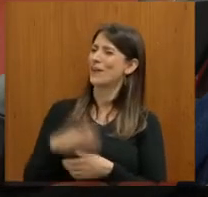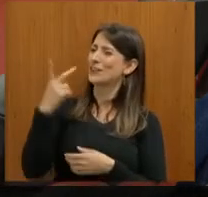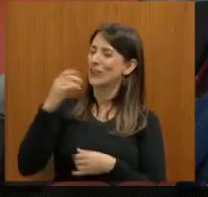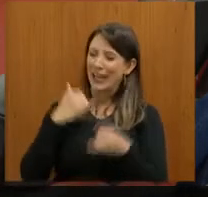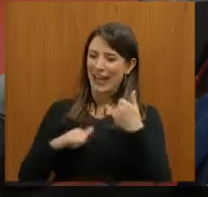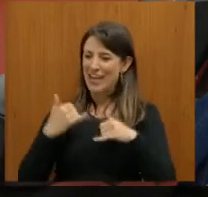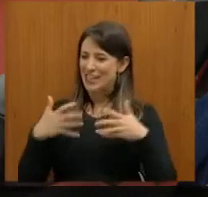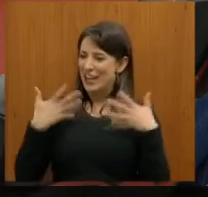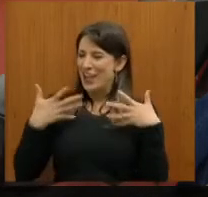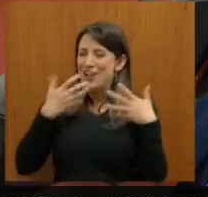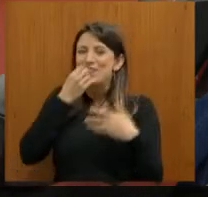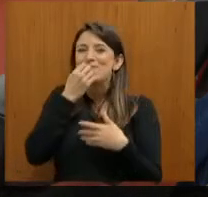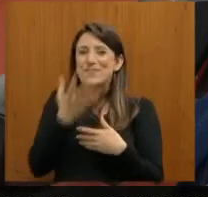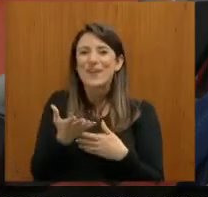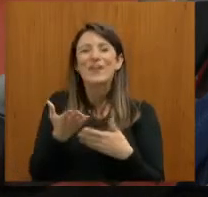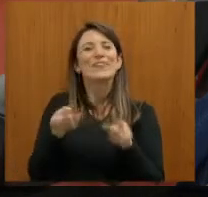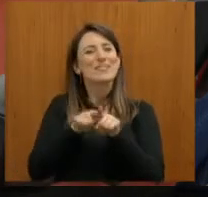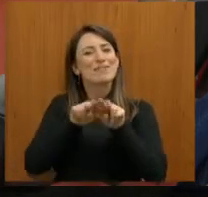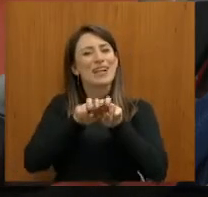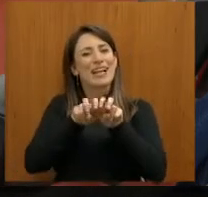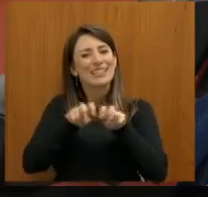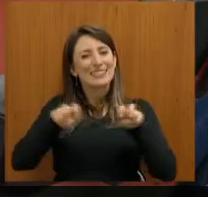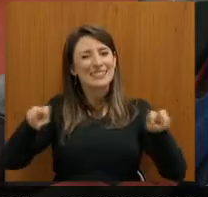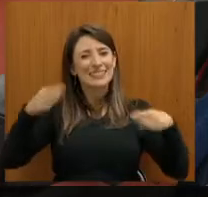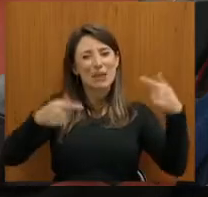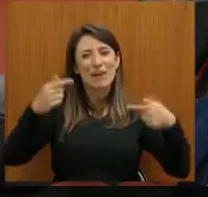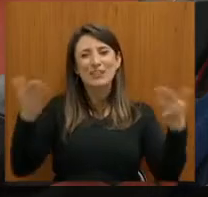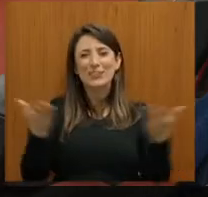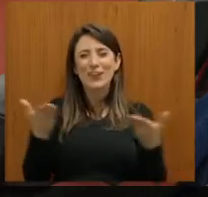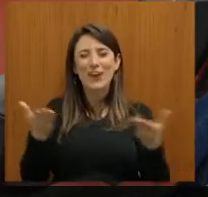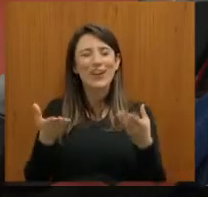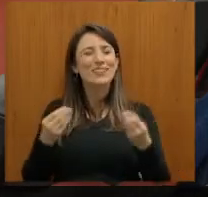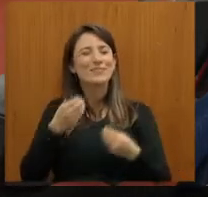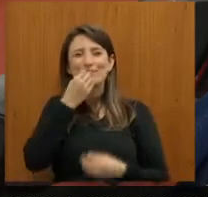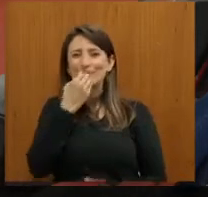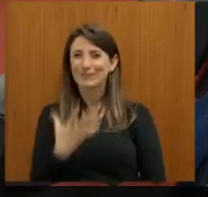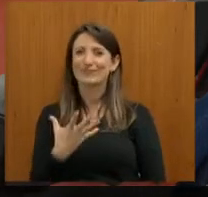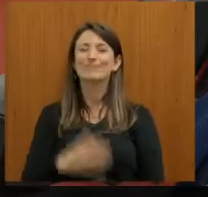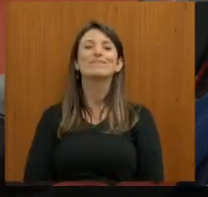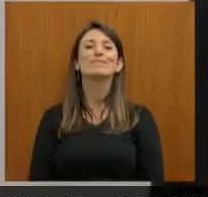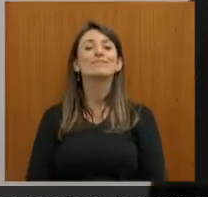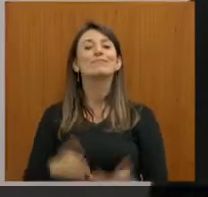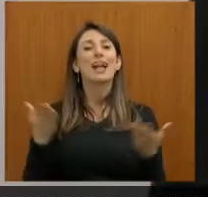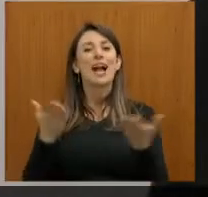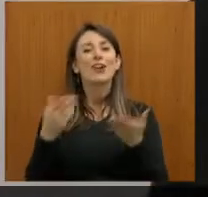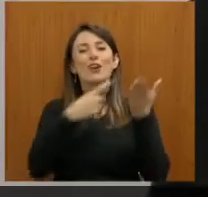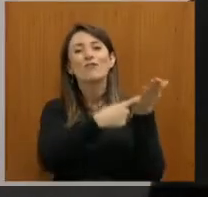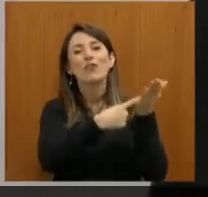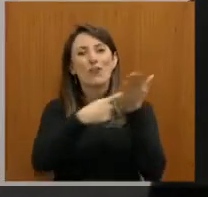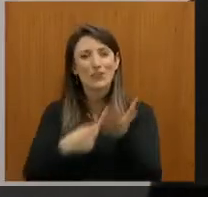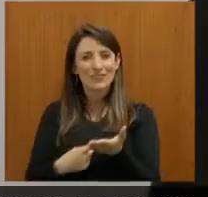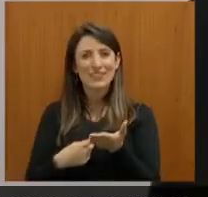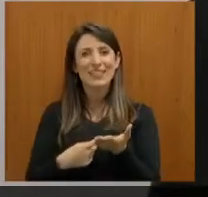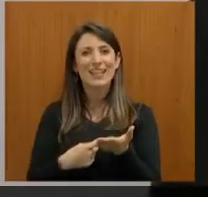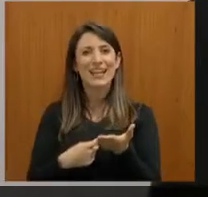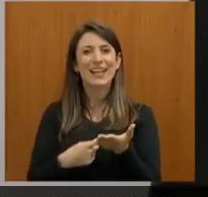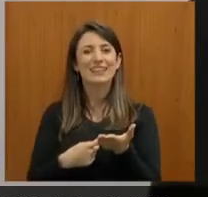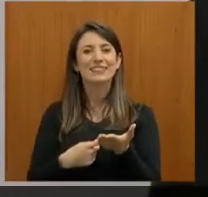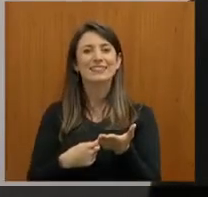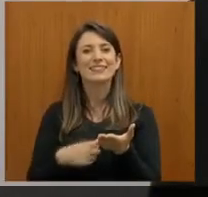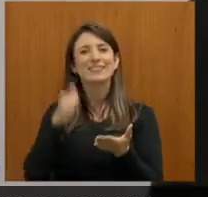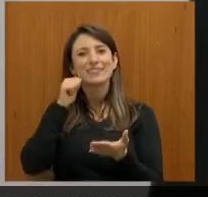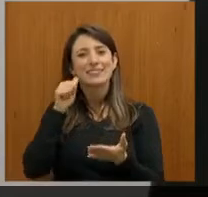sai dessa mesa de debate hoje é Quero convidar agora para suas palavras a